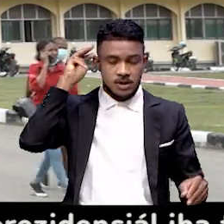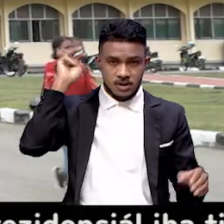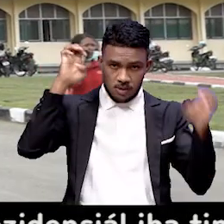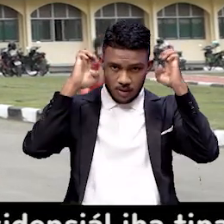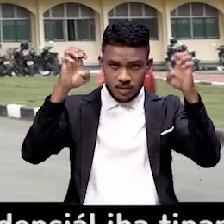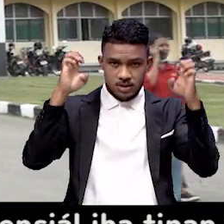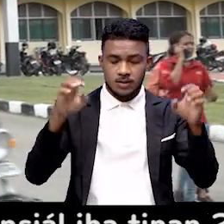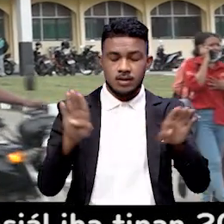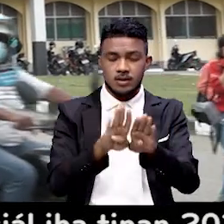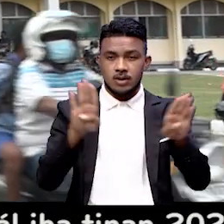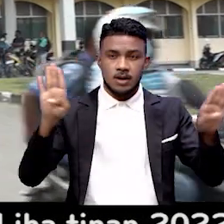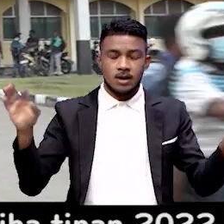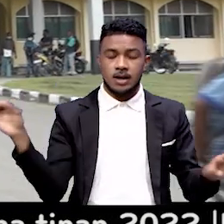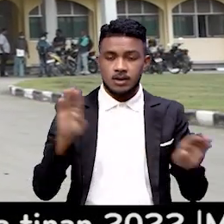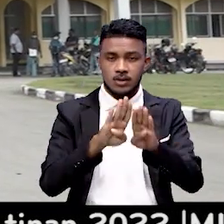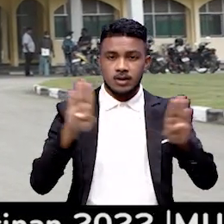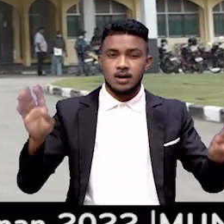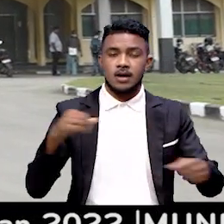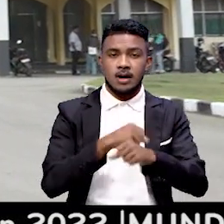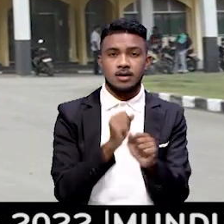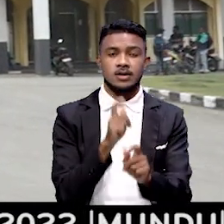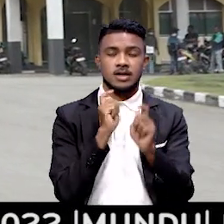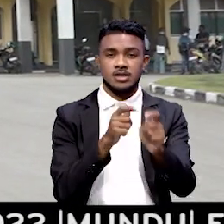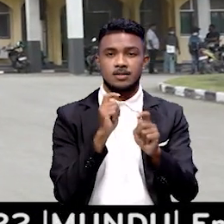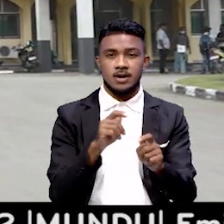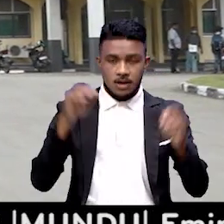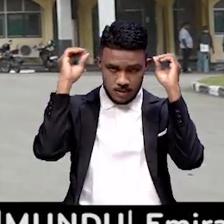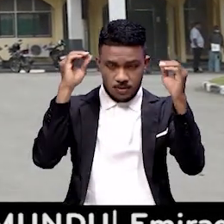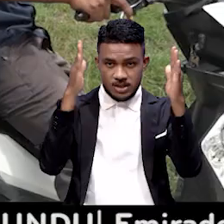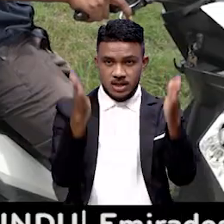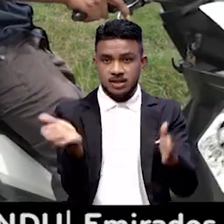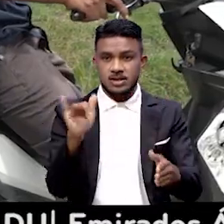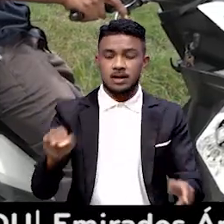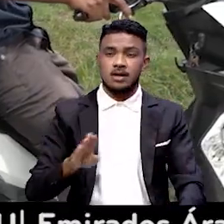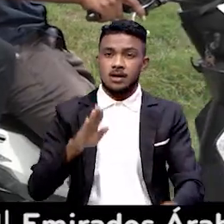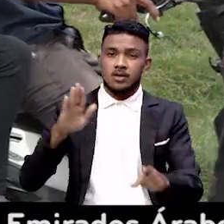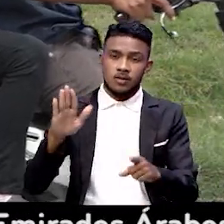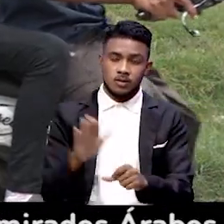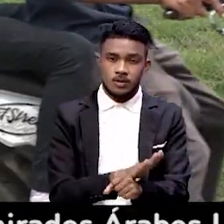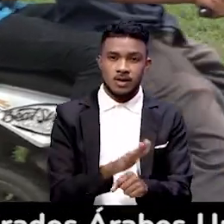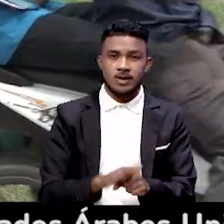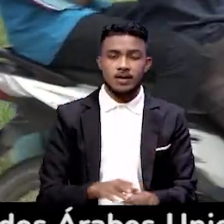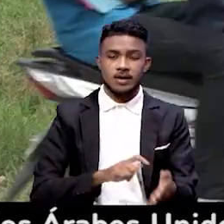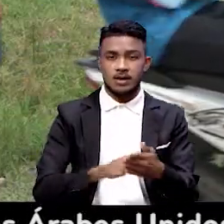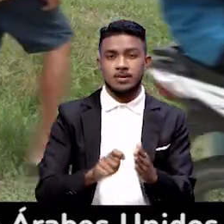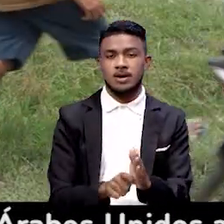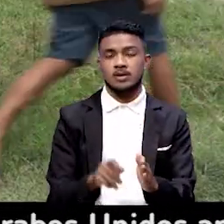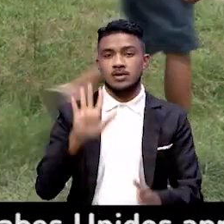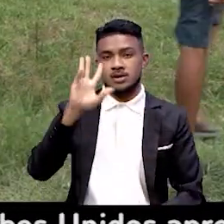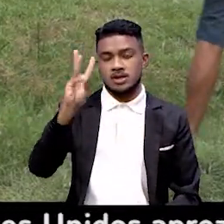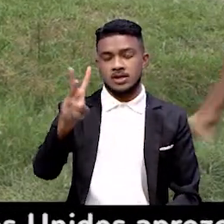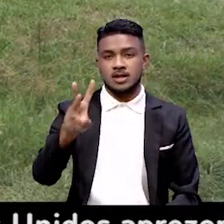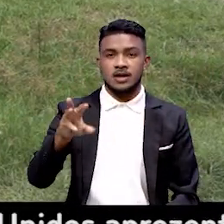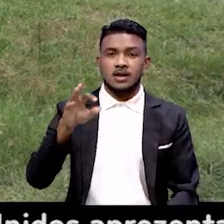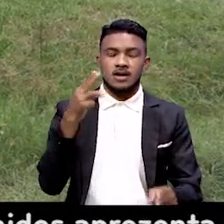laloque espaço atuhalo teste ba professor Sira, nebema completa ona escalão 6. Francisco explica,